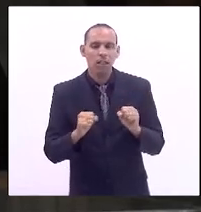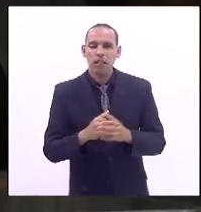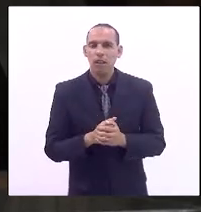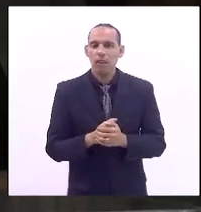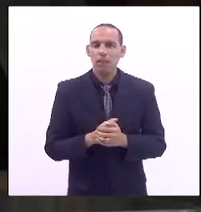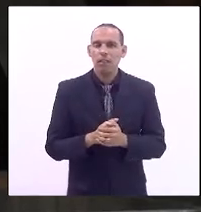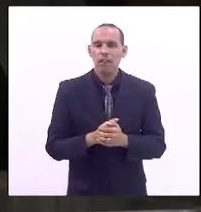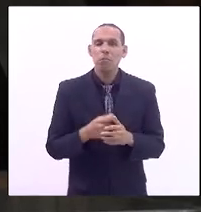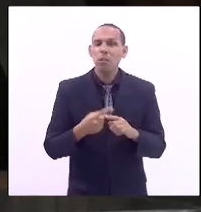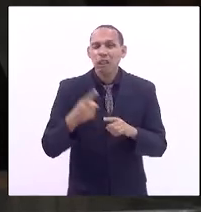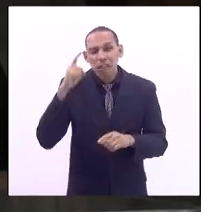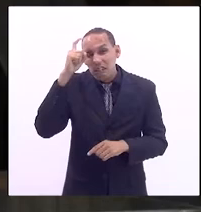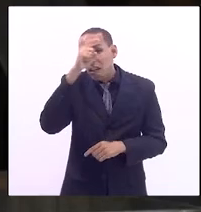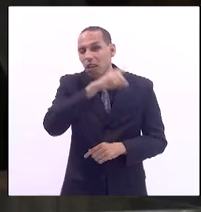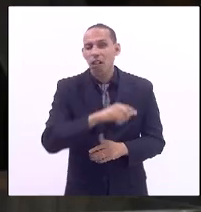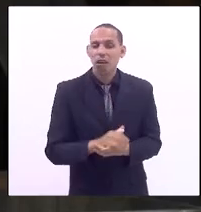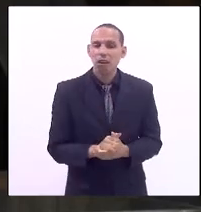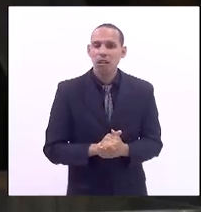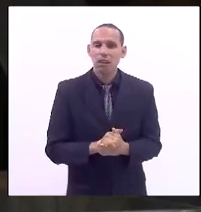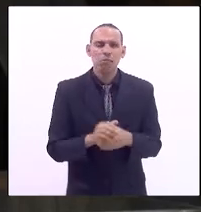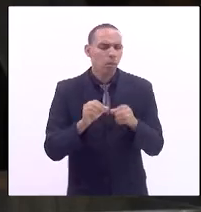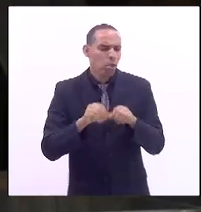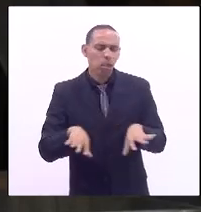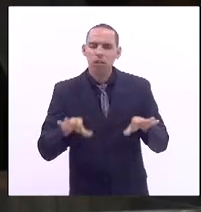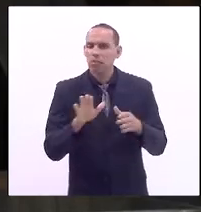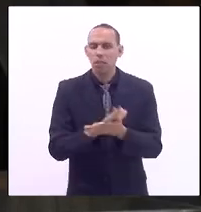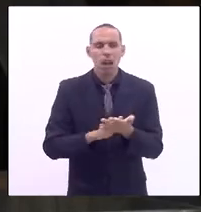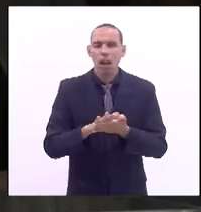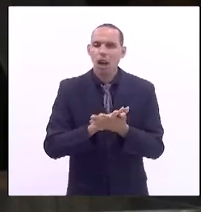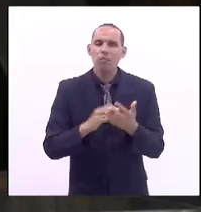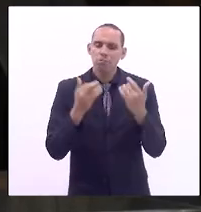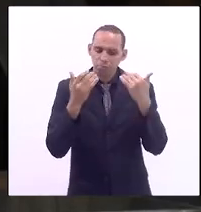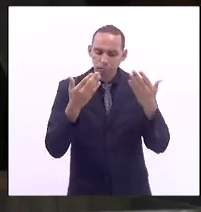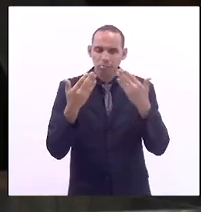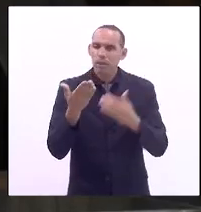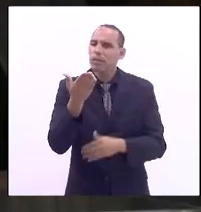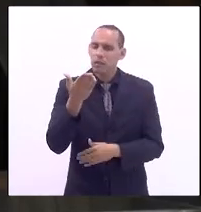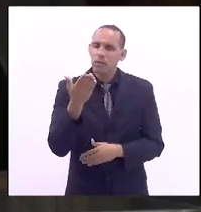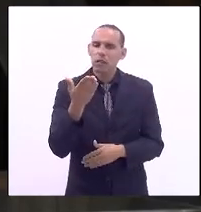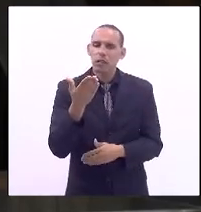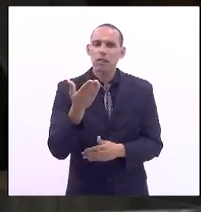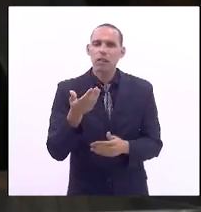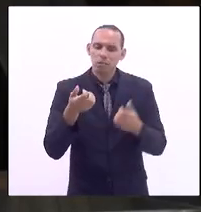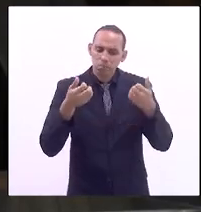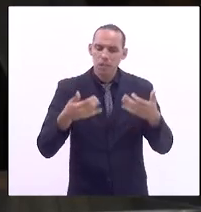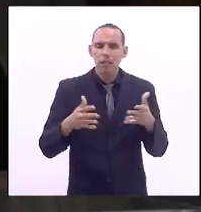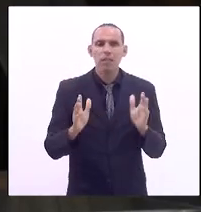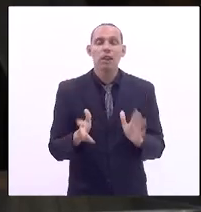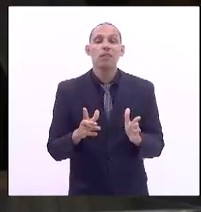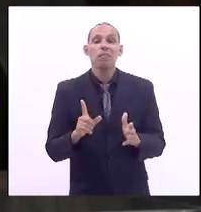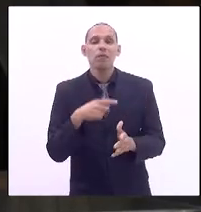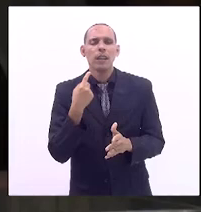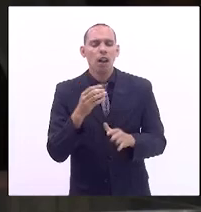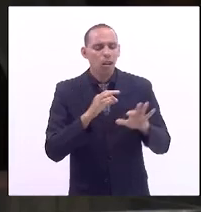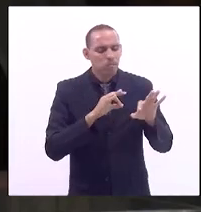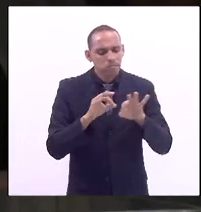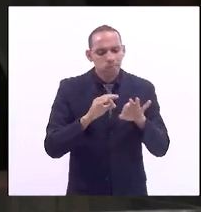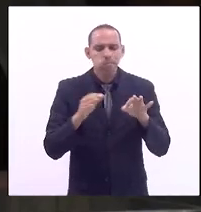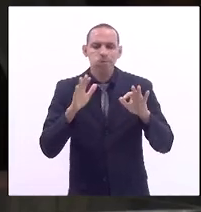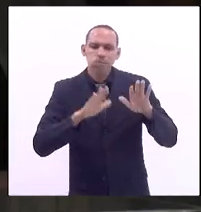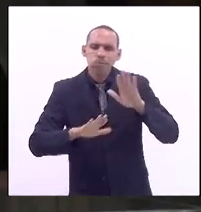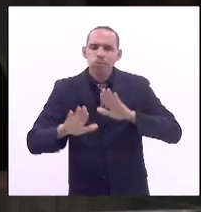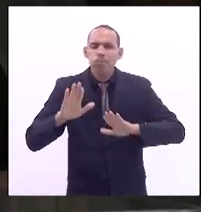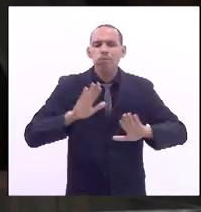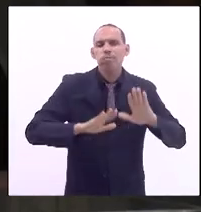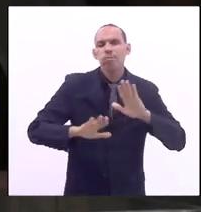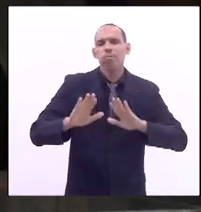dada a complexidade do projeto sem prejuízo da audiência que você excelência já assinalou é preciso tratar com cuidado o